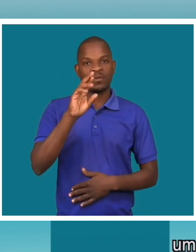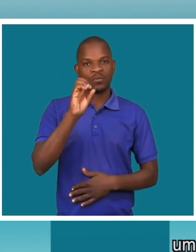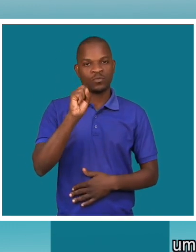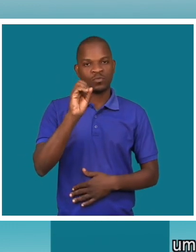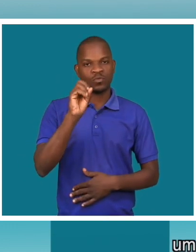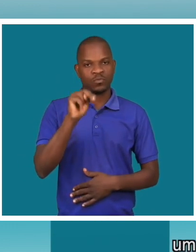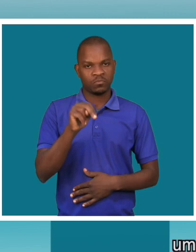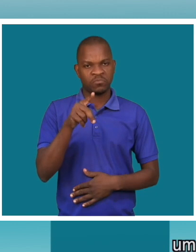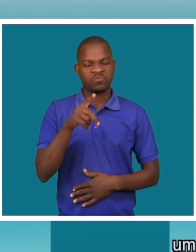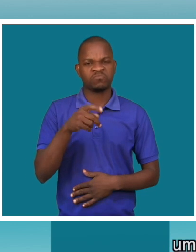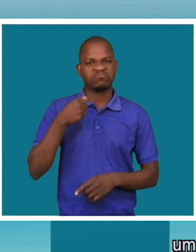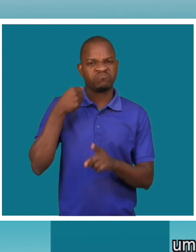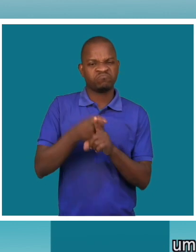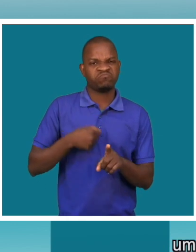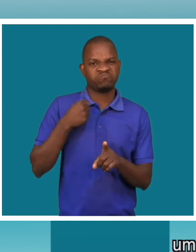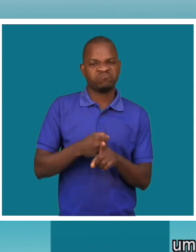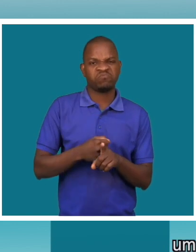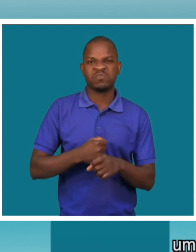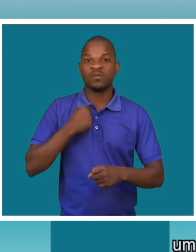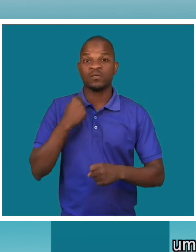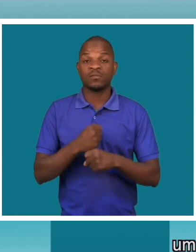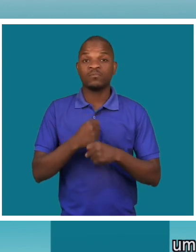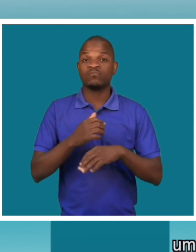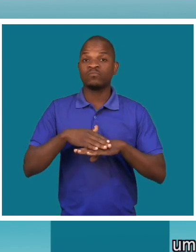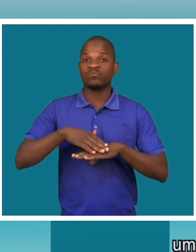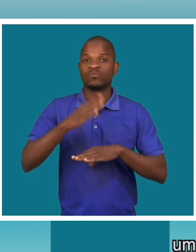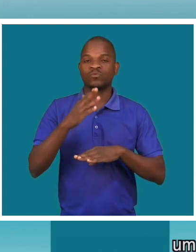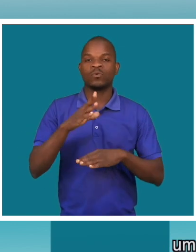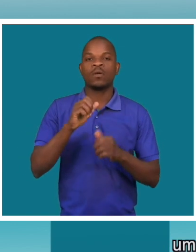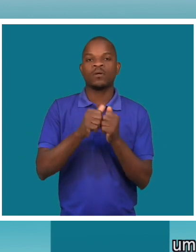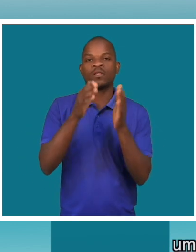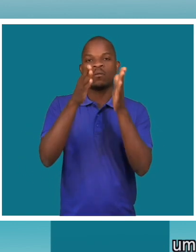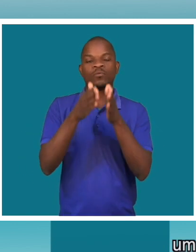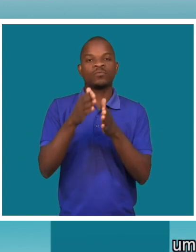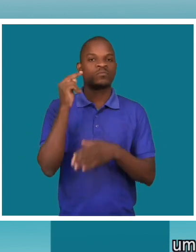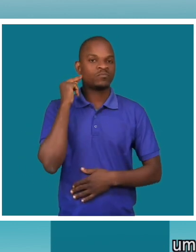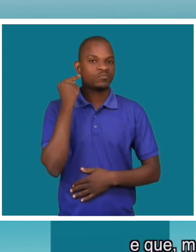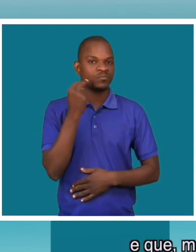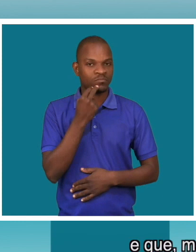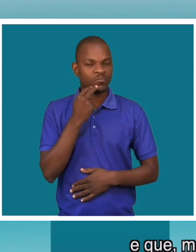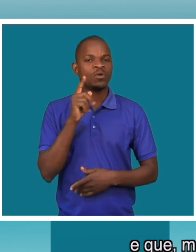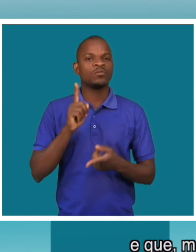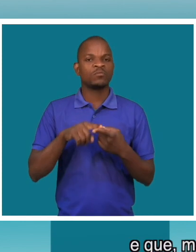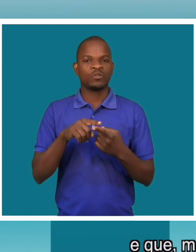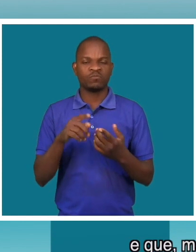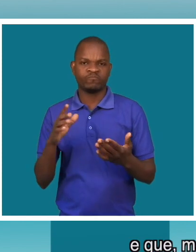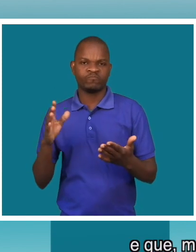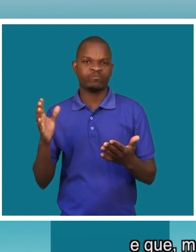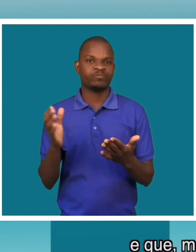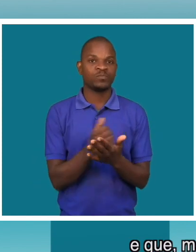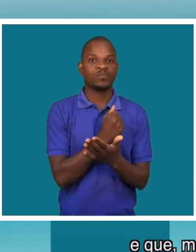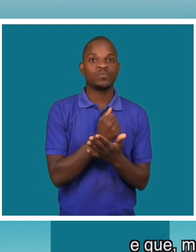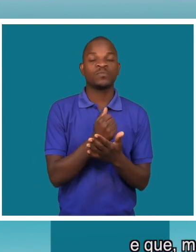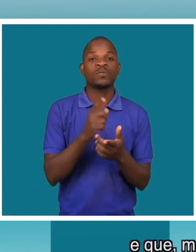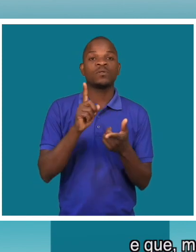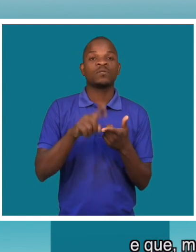que é um jovem batalhador, um jovem com problemas de audição e que conseguiu, através,